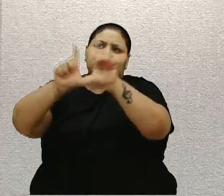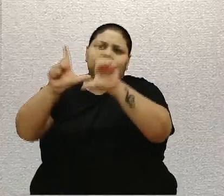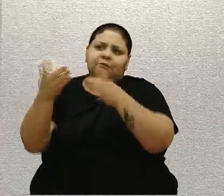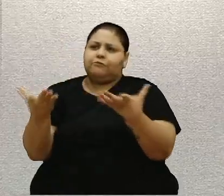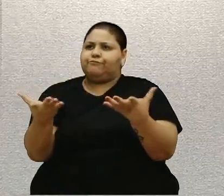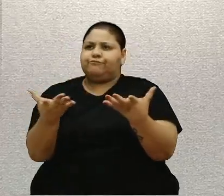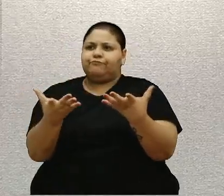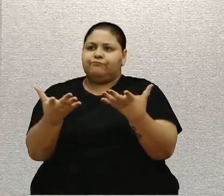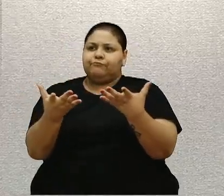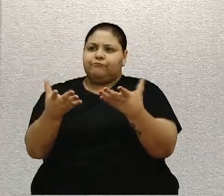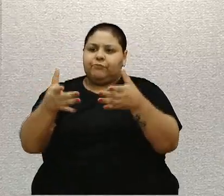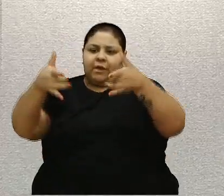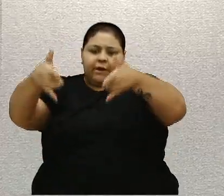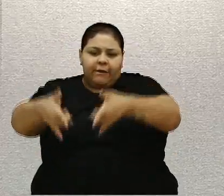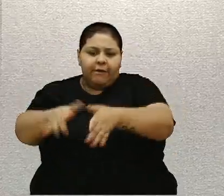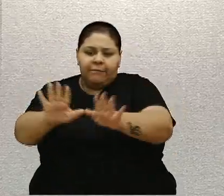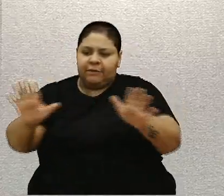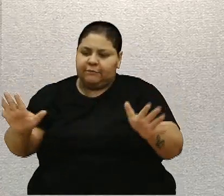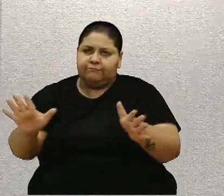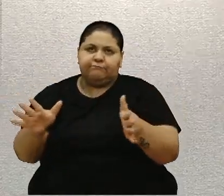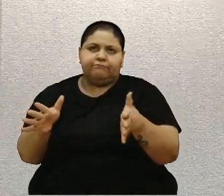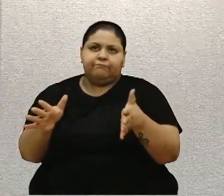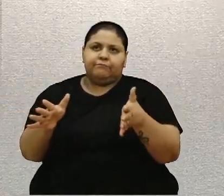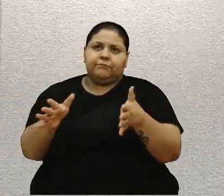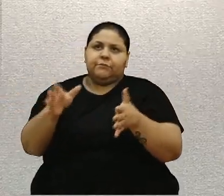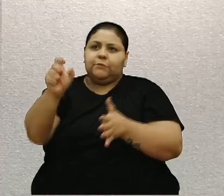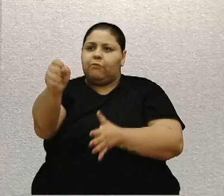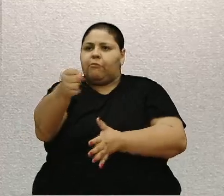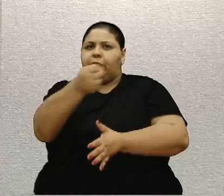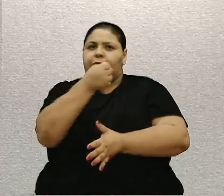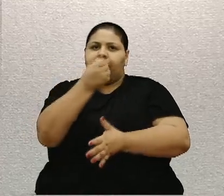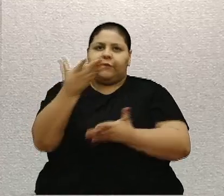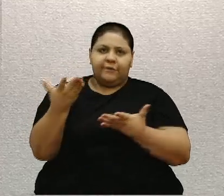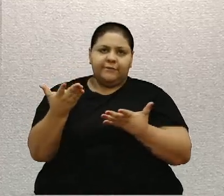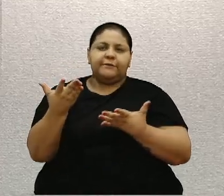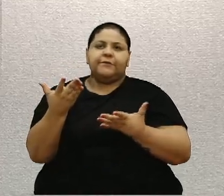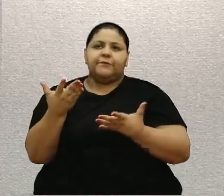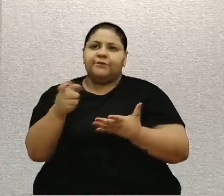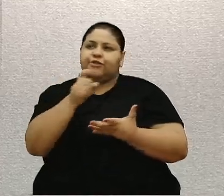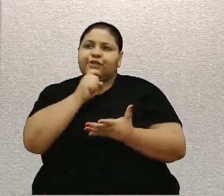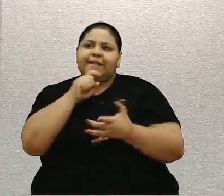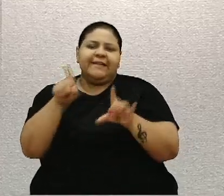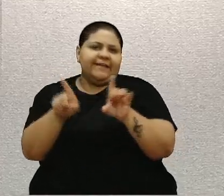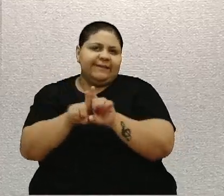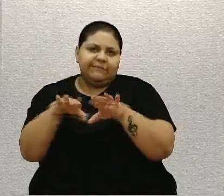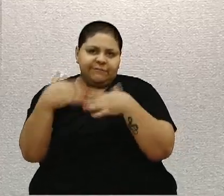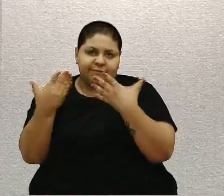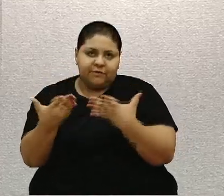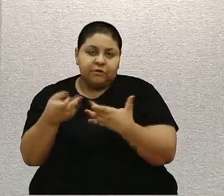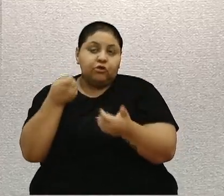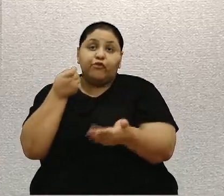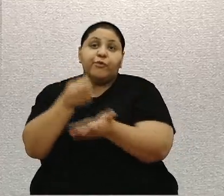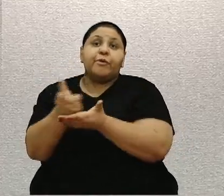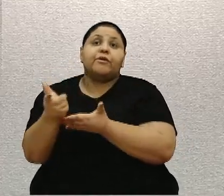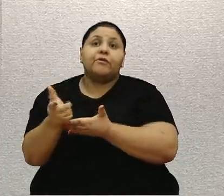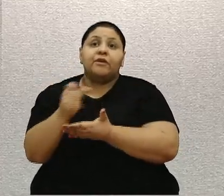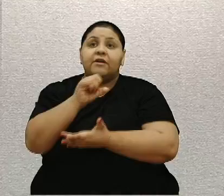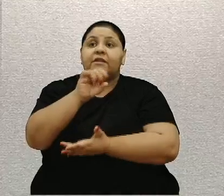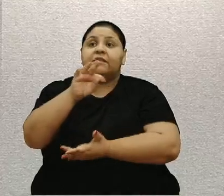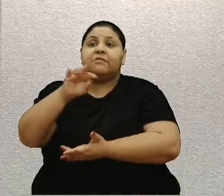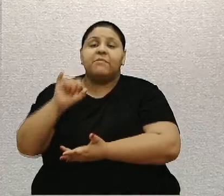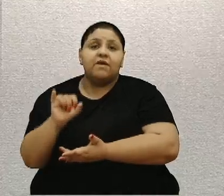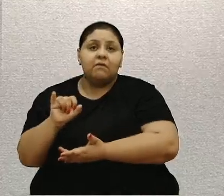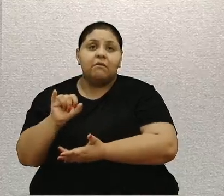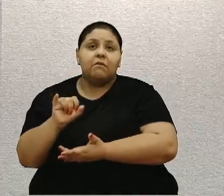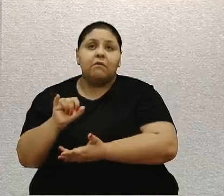lá, utensílios, comprar a gente chama de porteira fechada, né, que nem chamam no interior, né? Tu vai pagar ITBI sobre todos